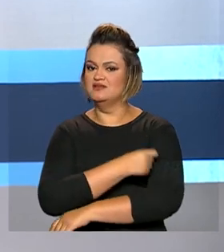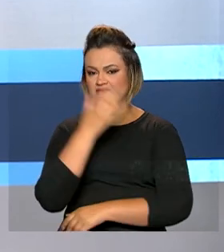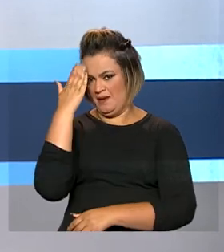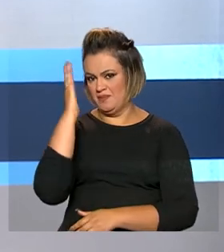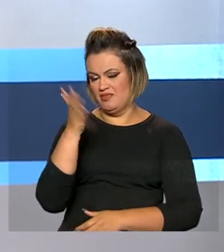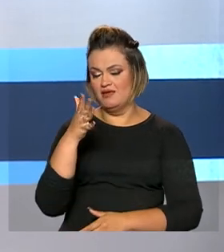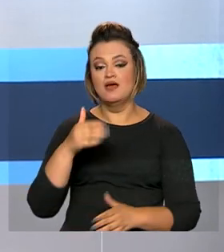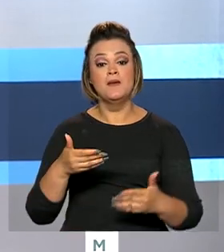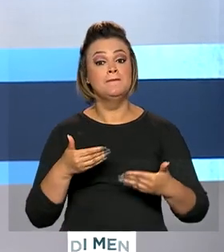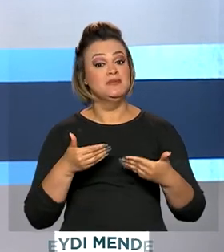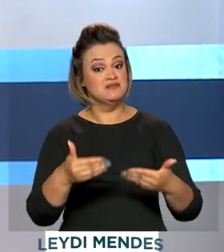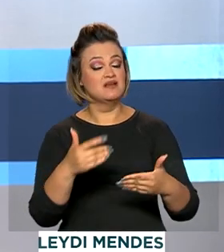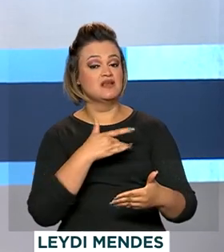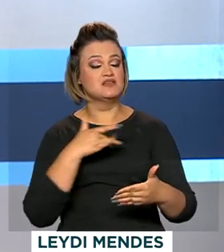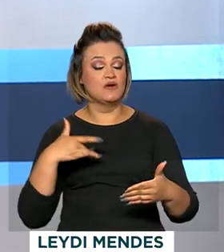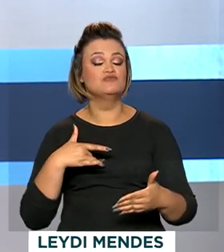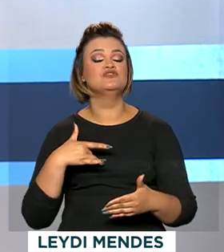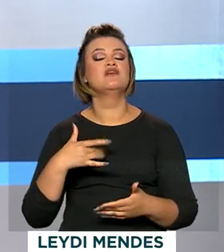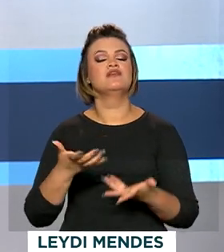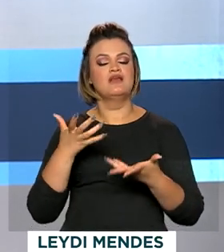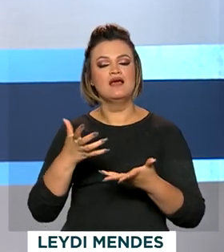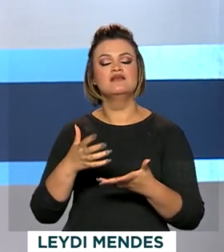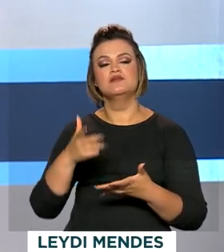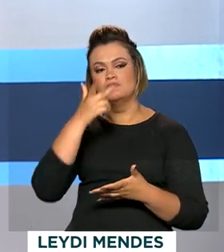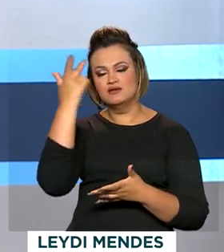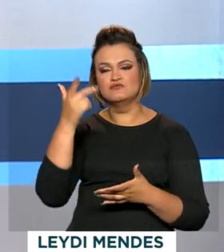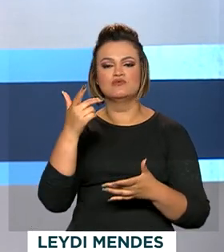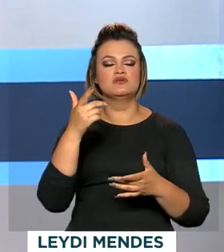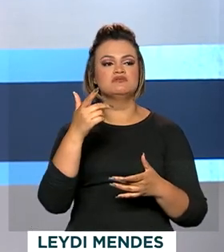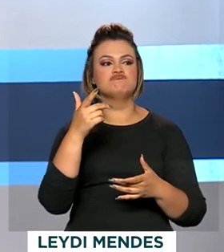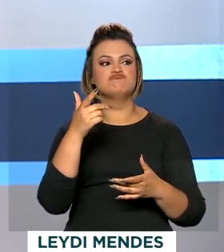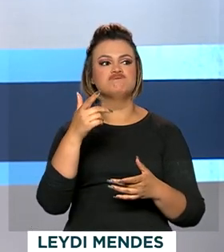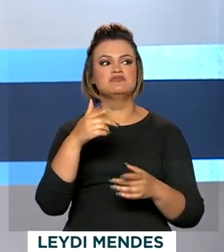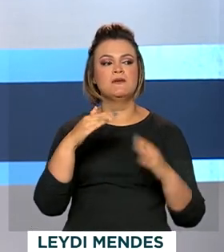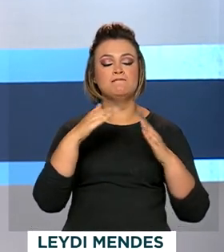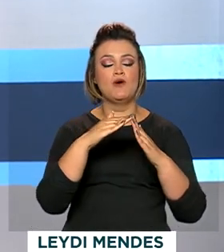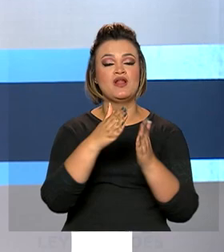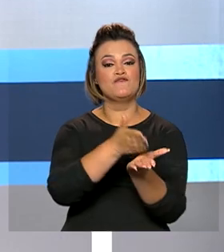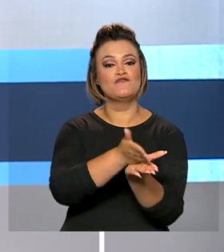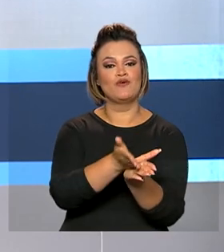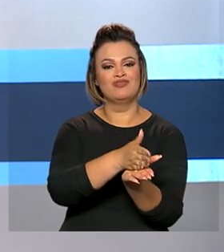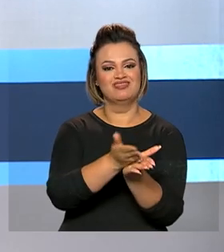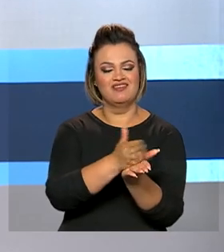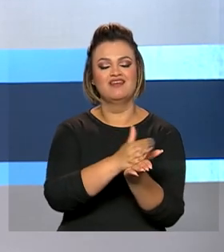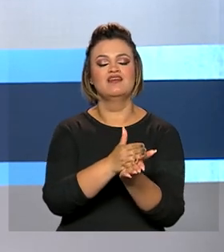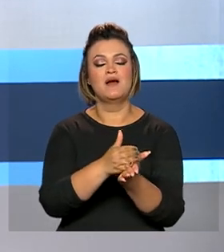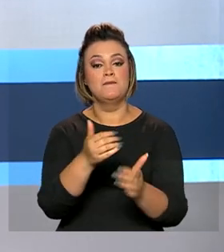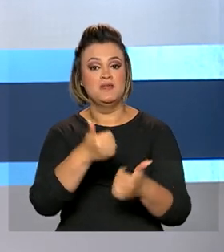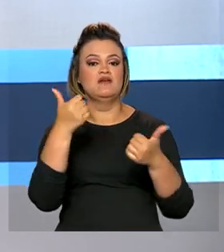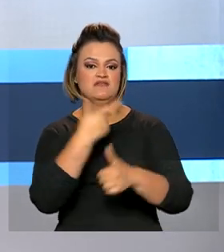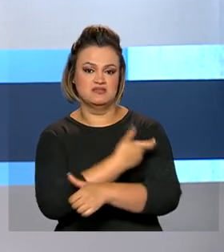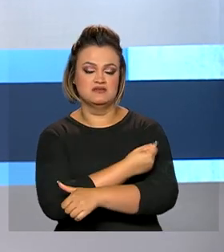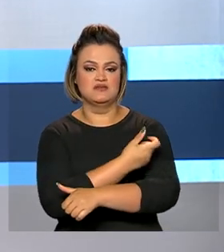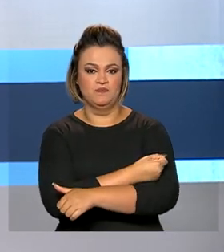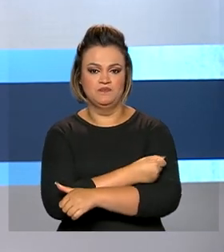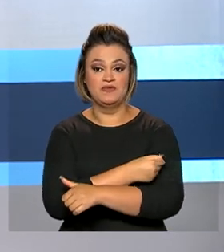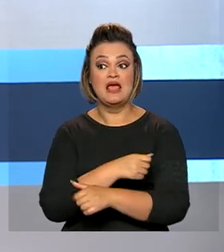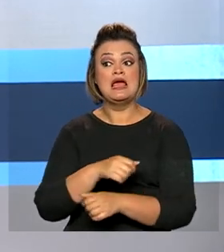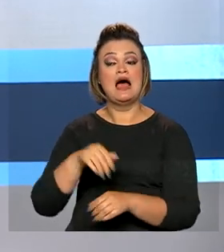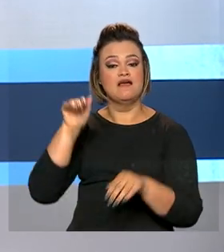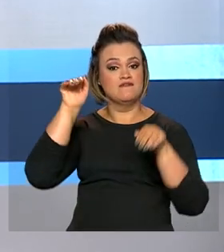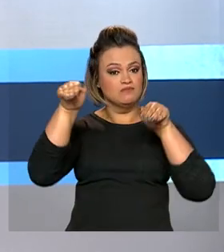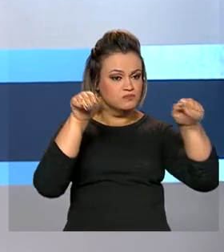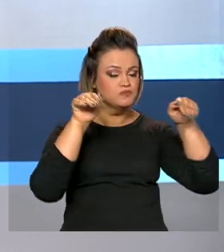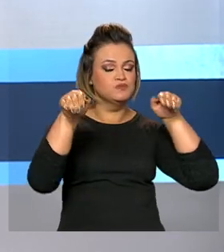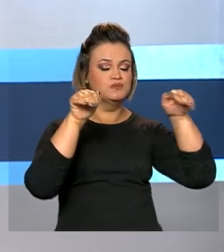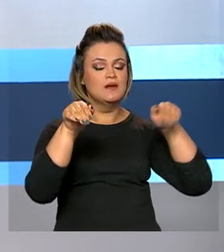e o Ministério da Saúde quer aumentar a cobertura vacinal nos municípios de Fronteira até dezembro vai promover uma mobilização para